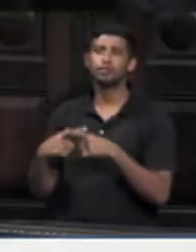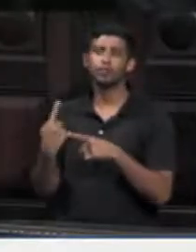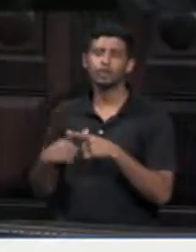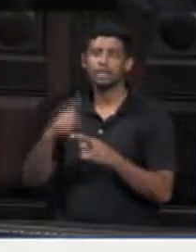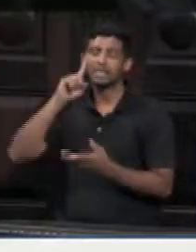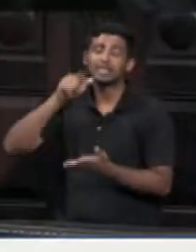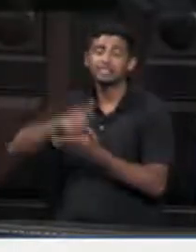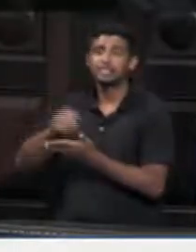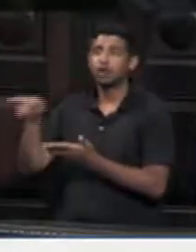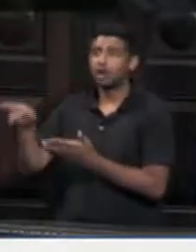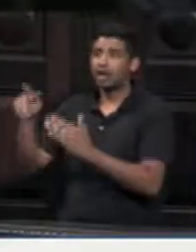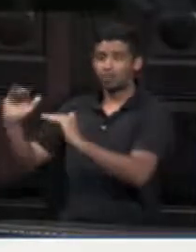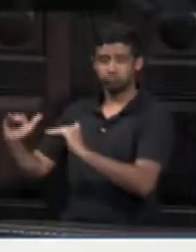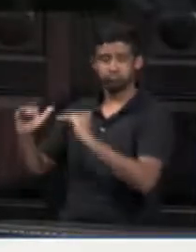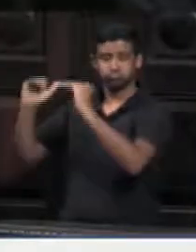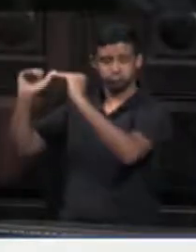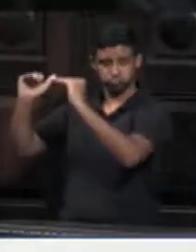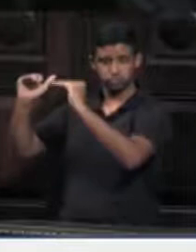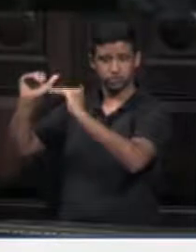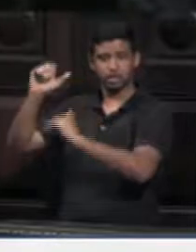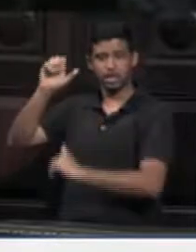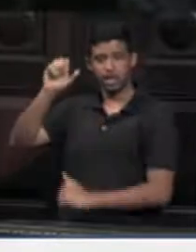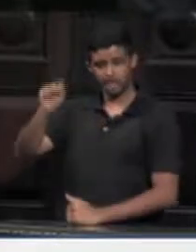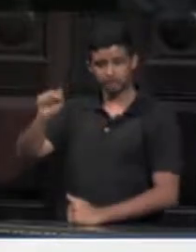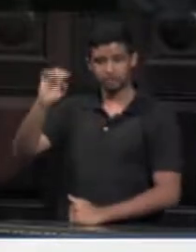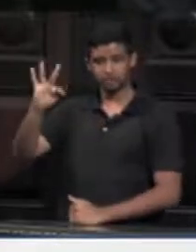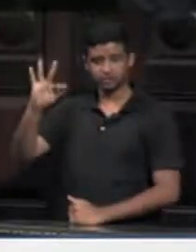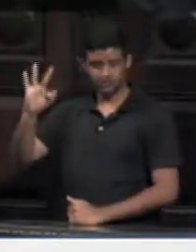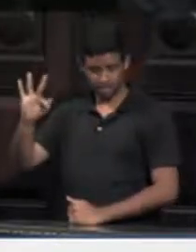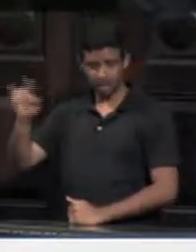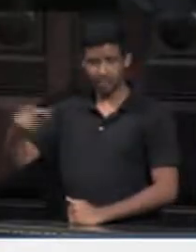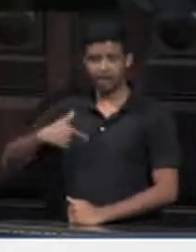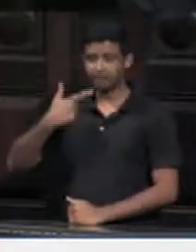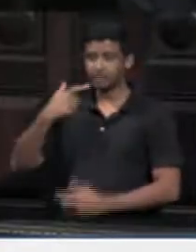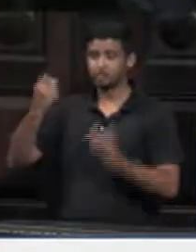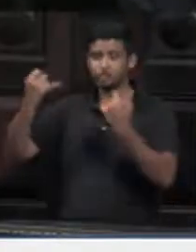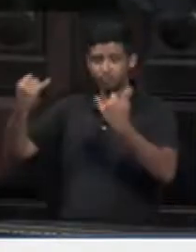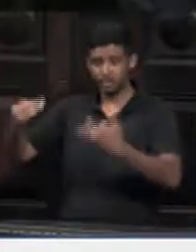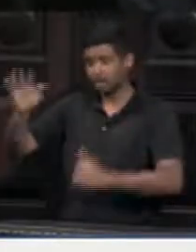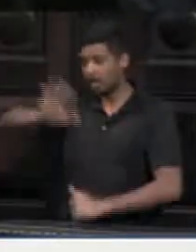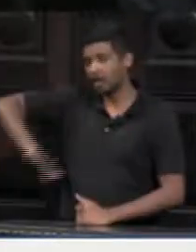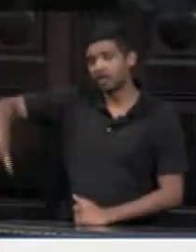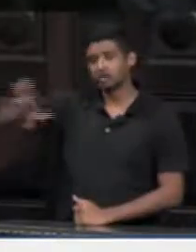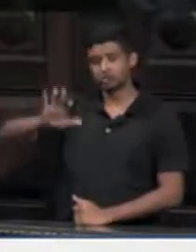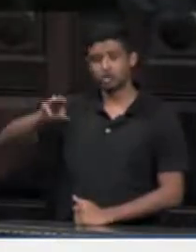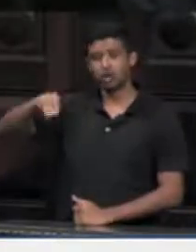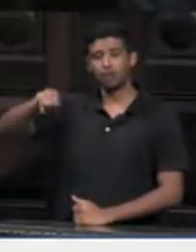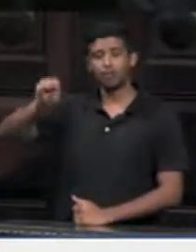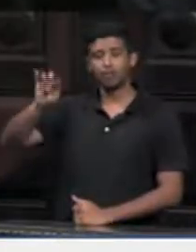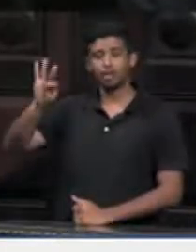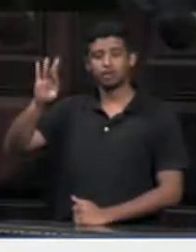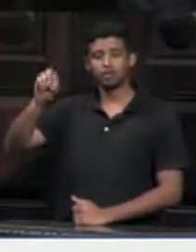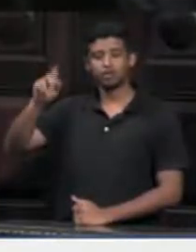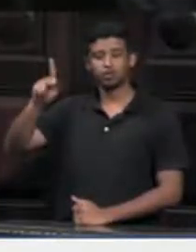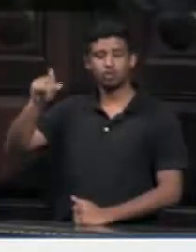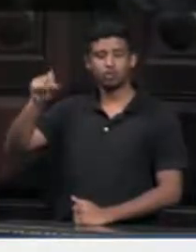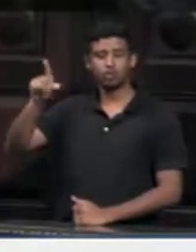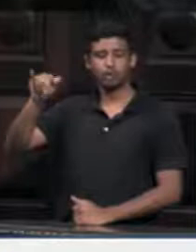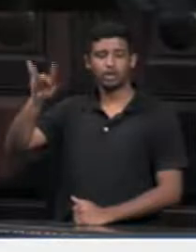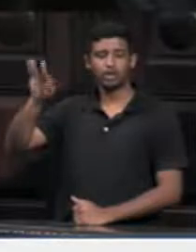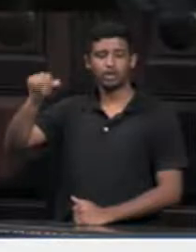do Supremo para a existência de região metropolitana e seu órgão gestor diz respeito